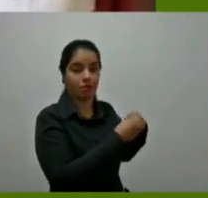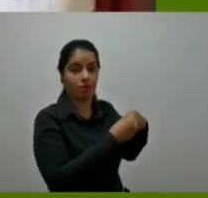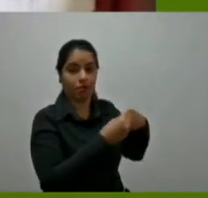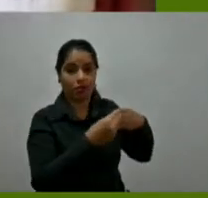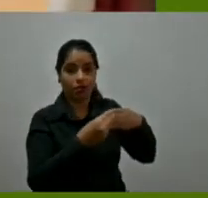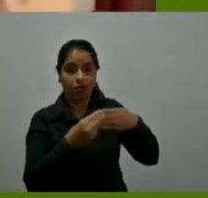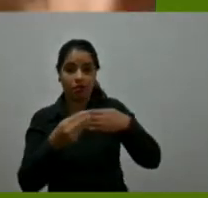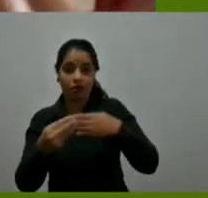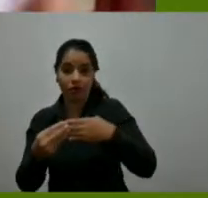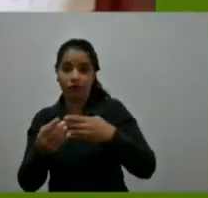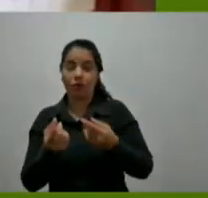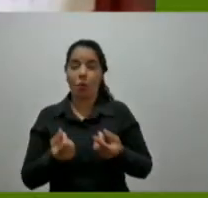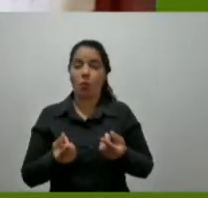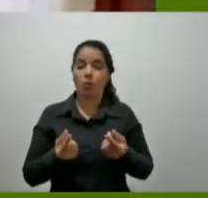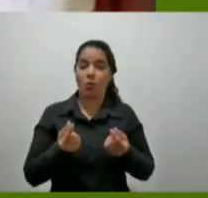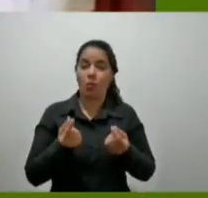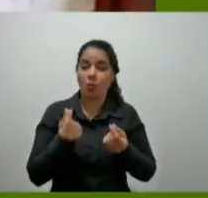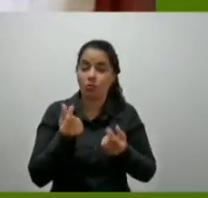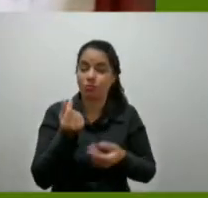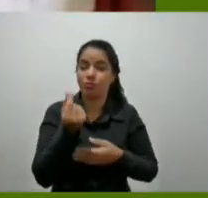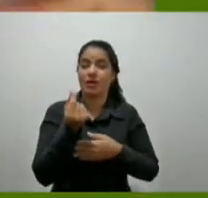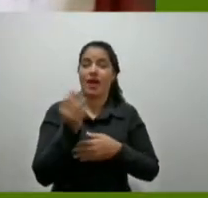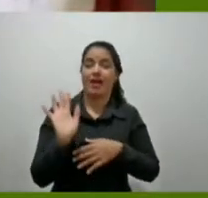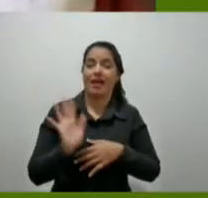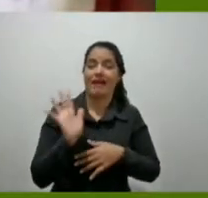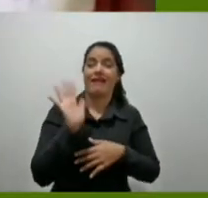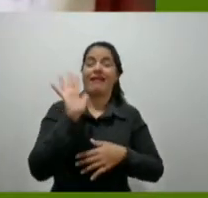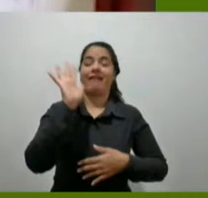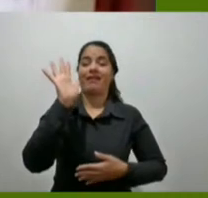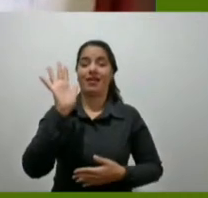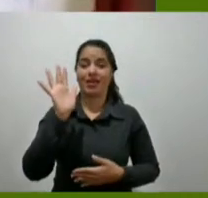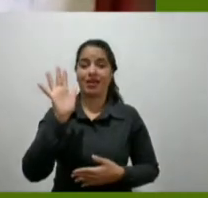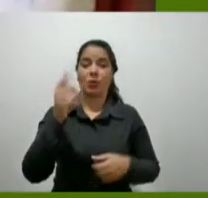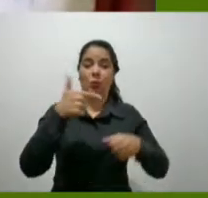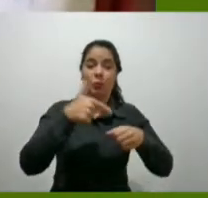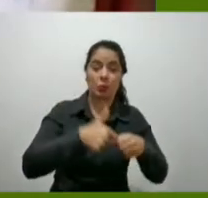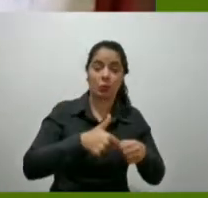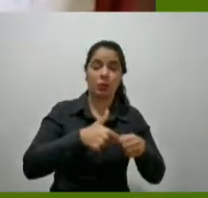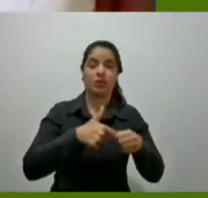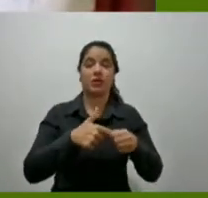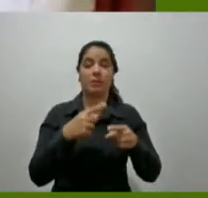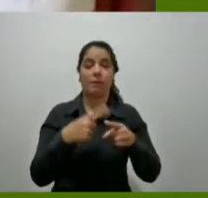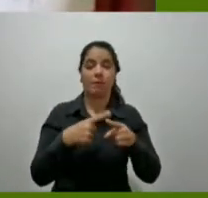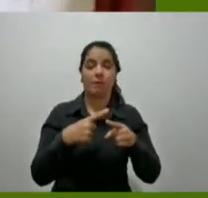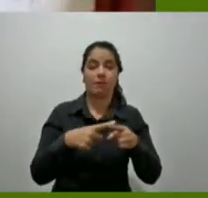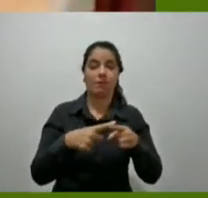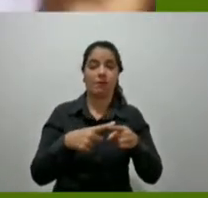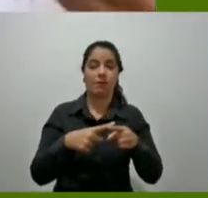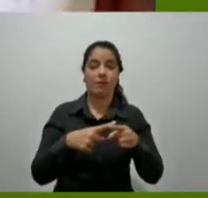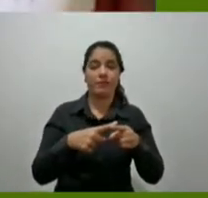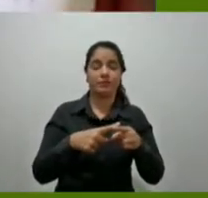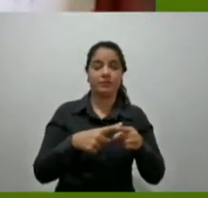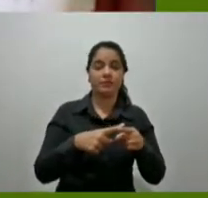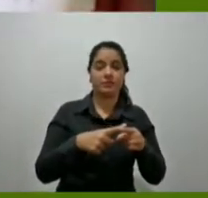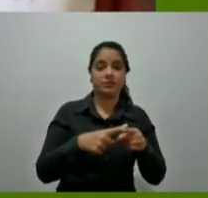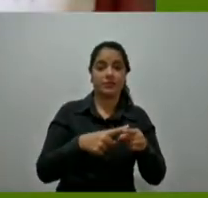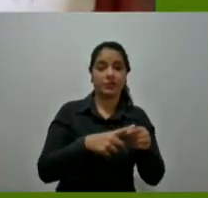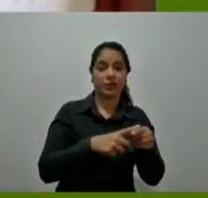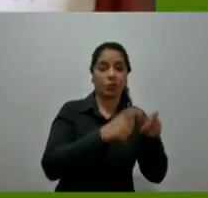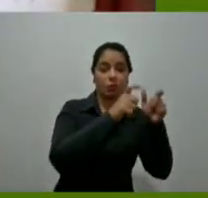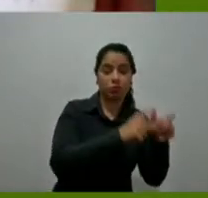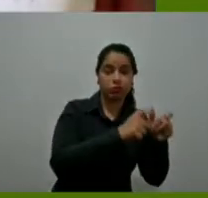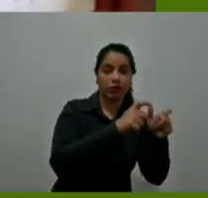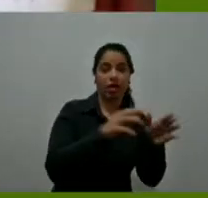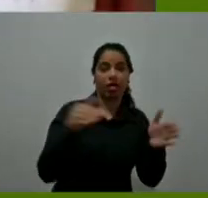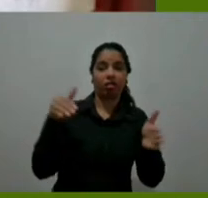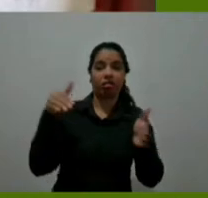Manaus chega até Tabatinga, que são só Manaus e Tabatinga, são 9 dias de barco. E depois até chegar nas comunidades,